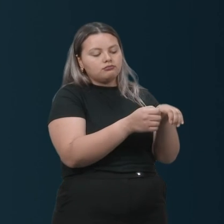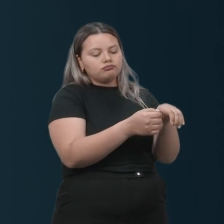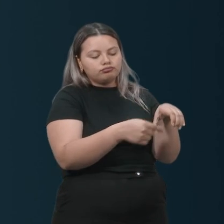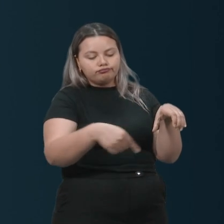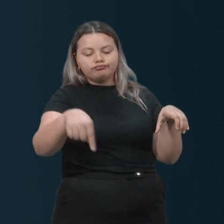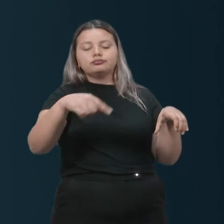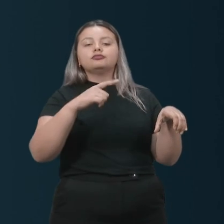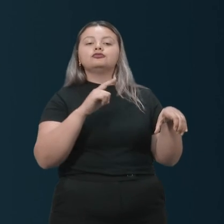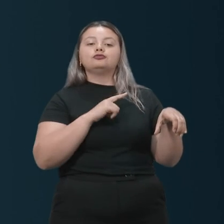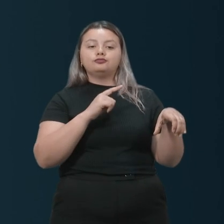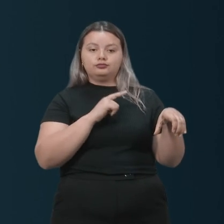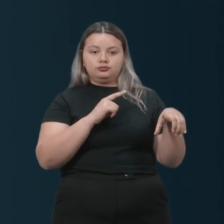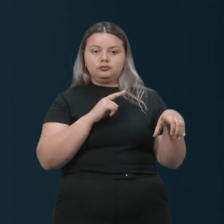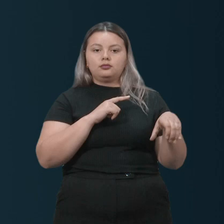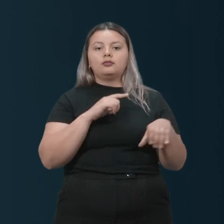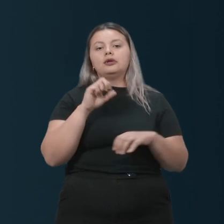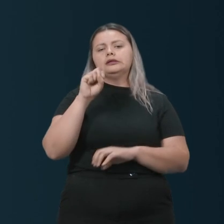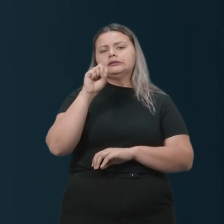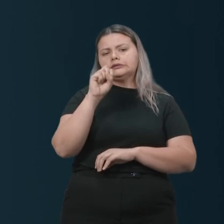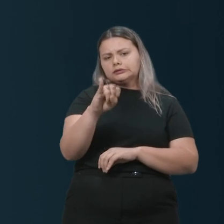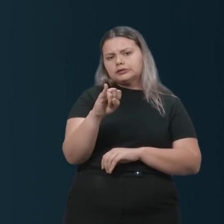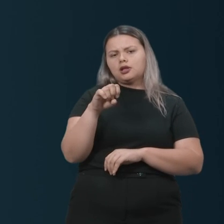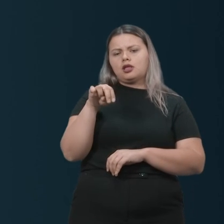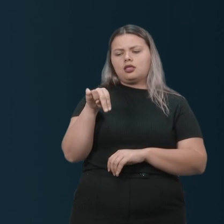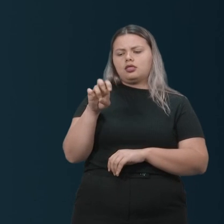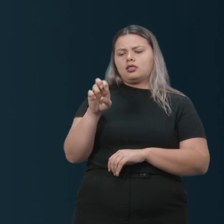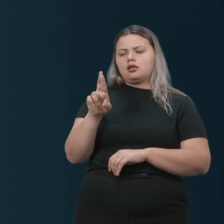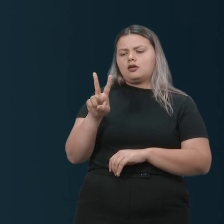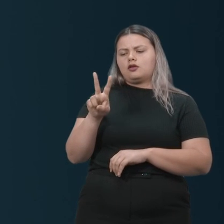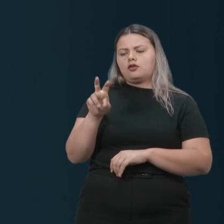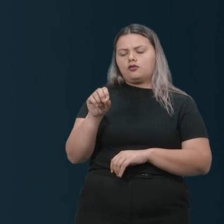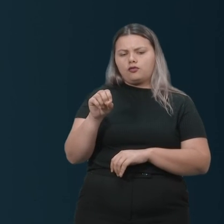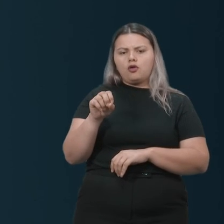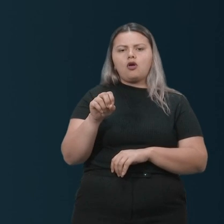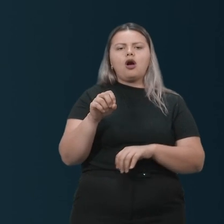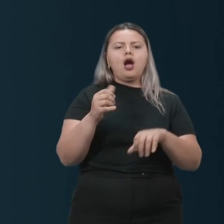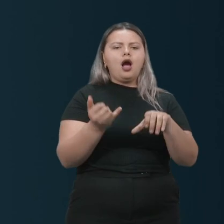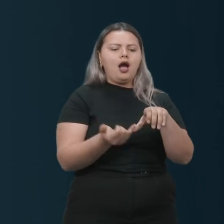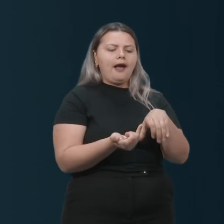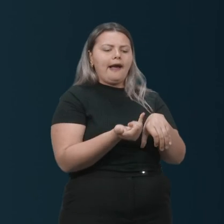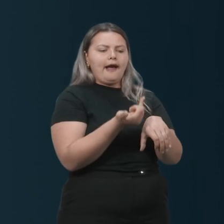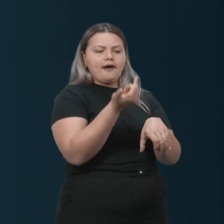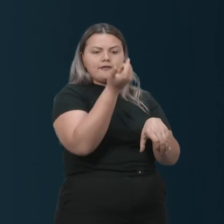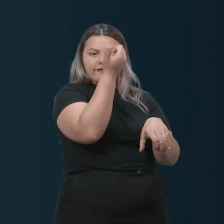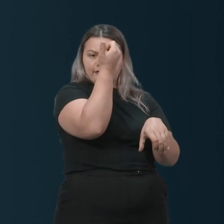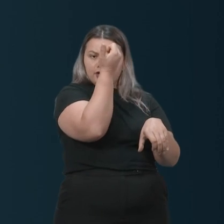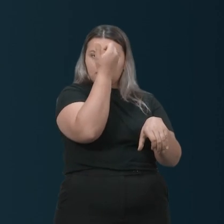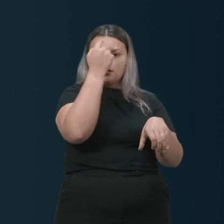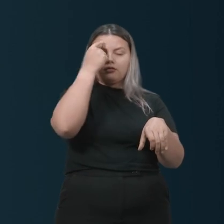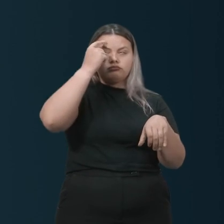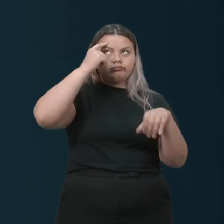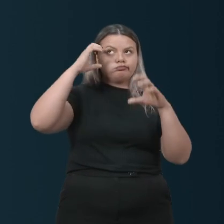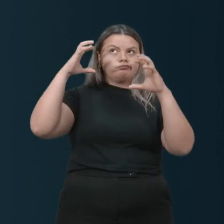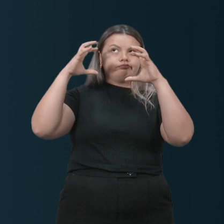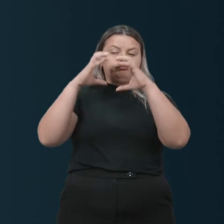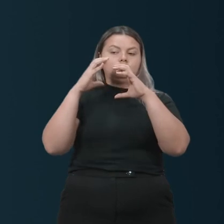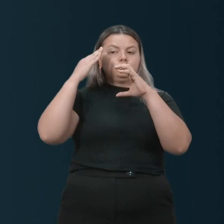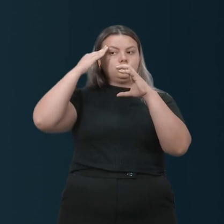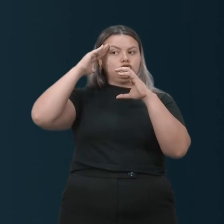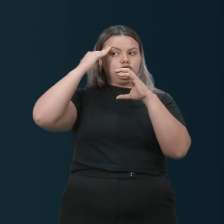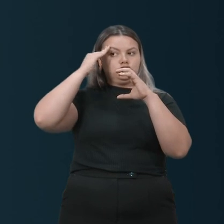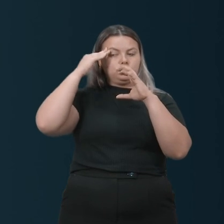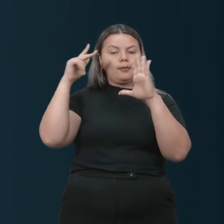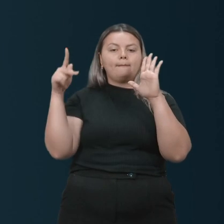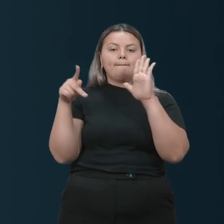nervoso central. Quando um nervo leva informações periféricas para o sistema nervoso